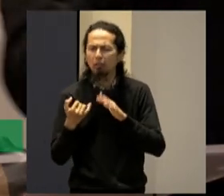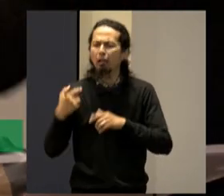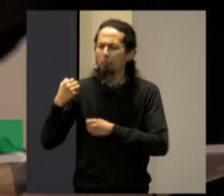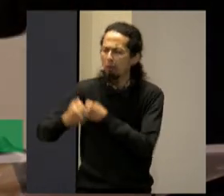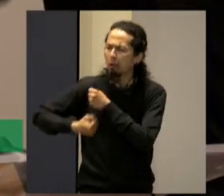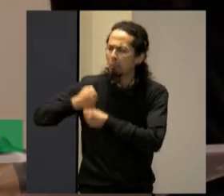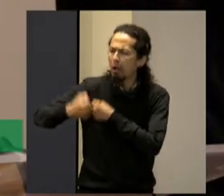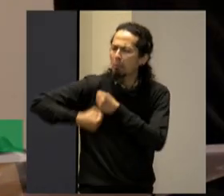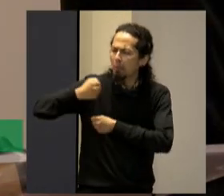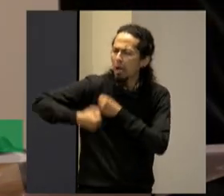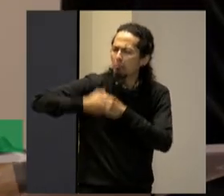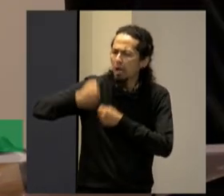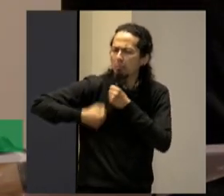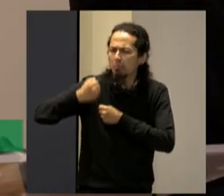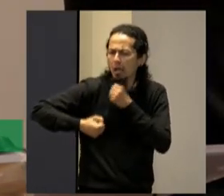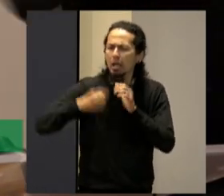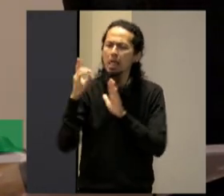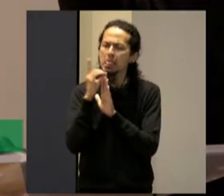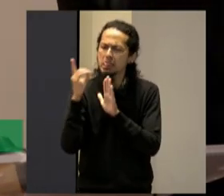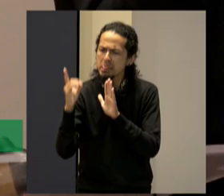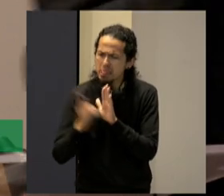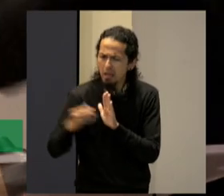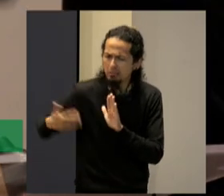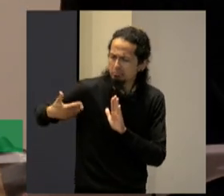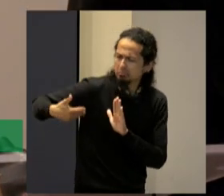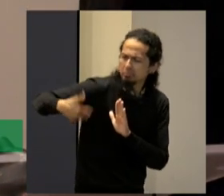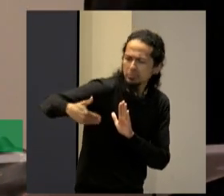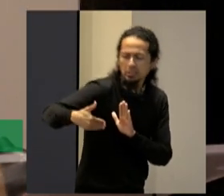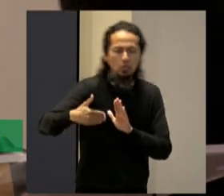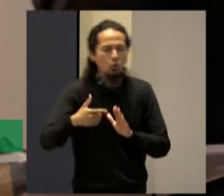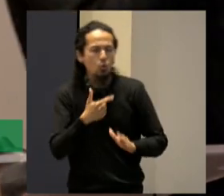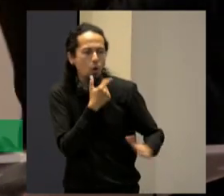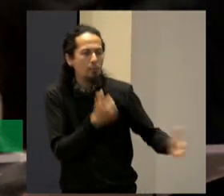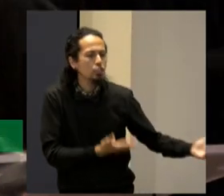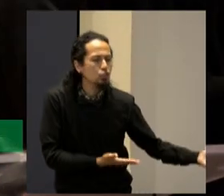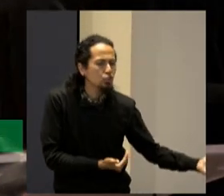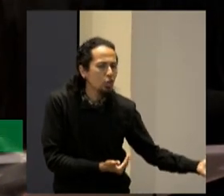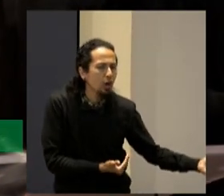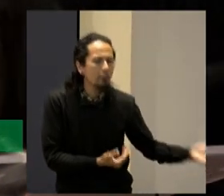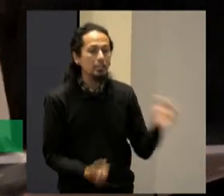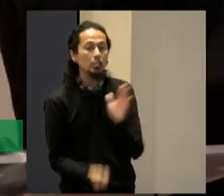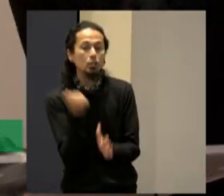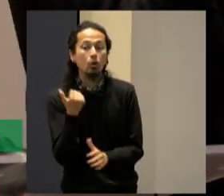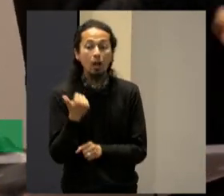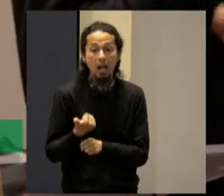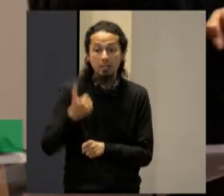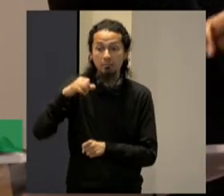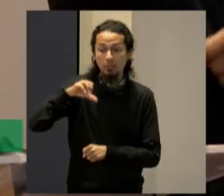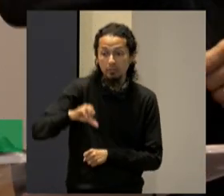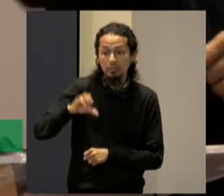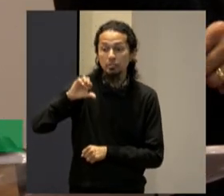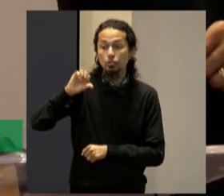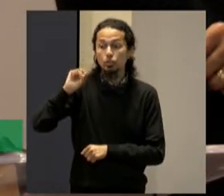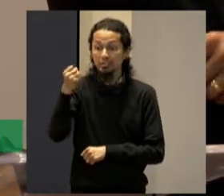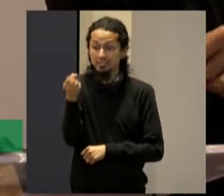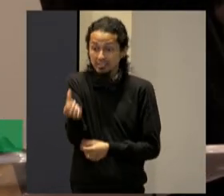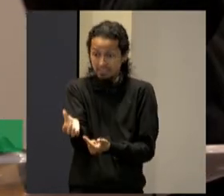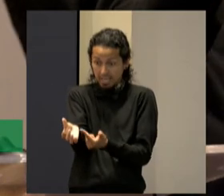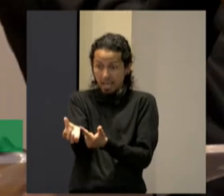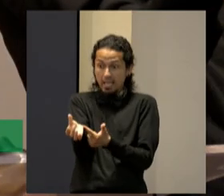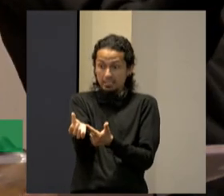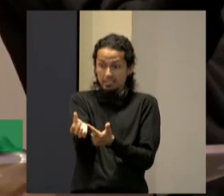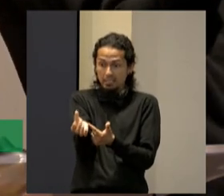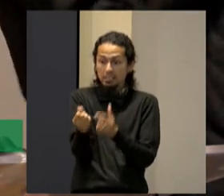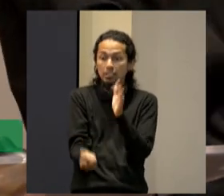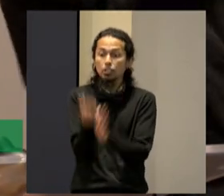de jovens, ou mais ou menos jovens, fundaram, em 1986, em Florianópolis, uma organização de